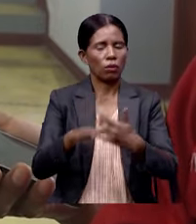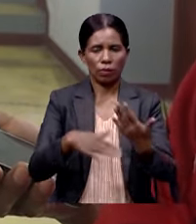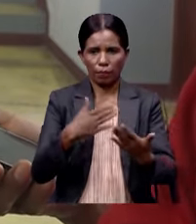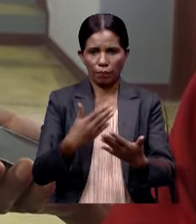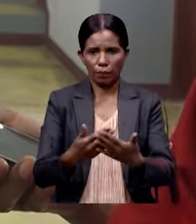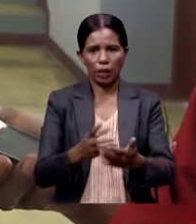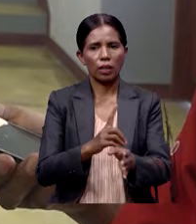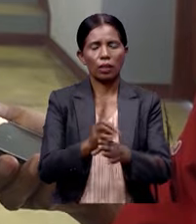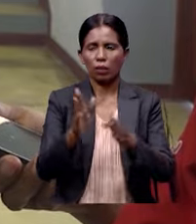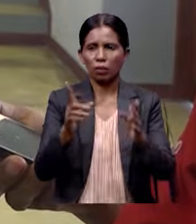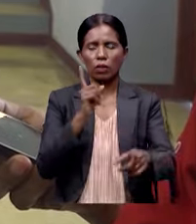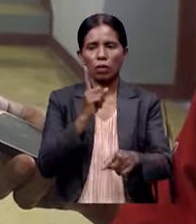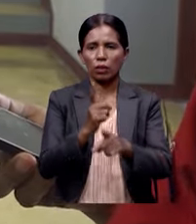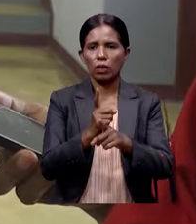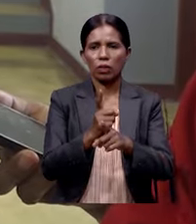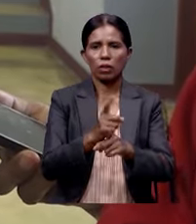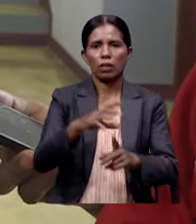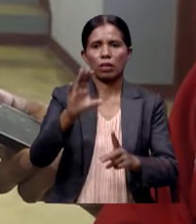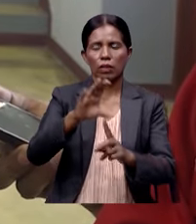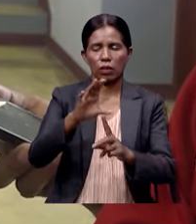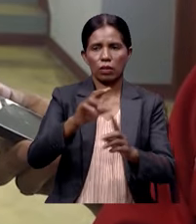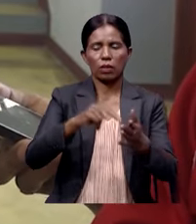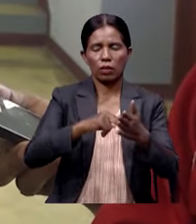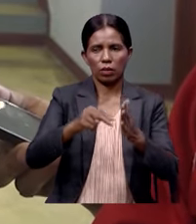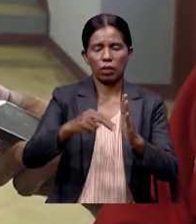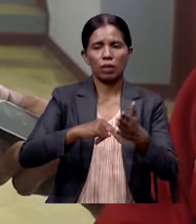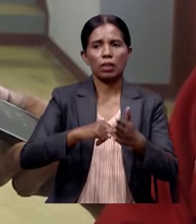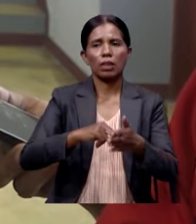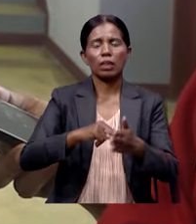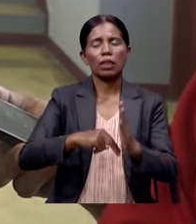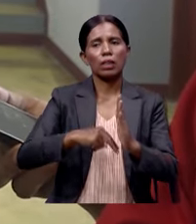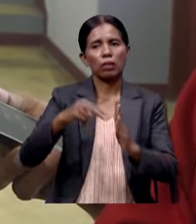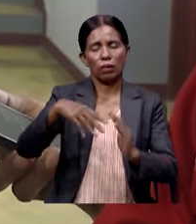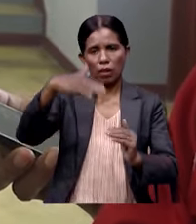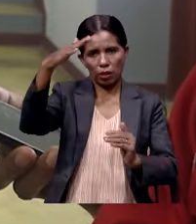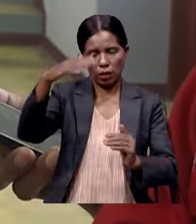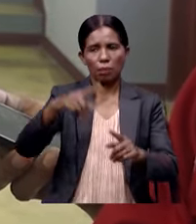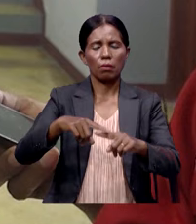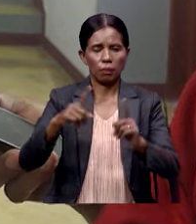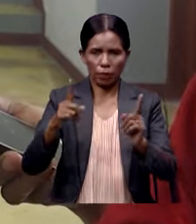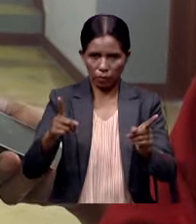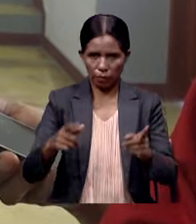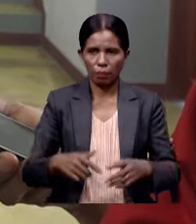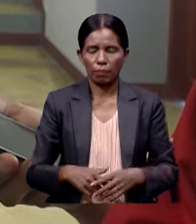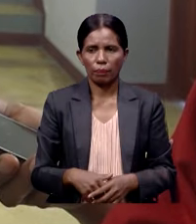reitor los tuni kan sa komando nivel alto nia mai be i hamus ni nia